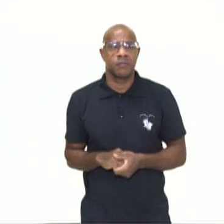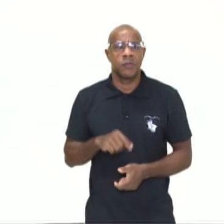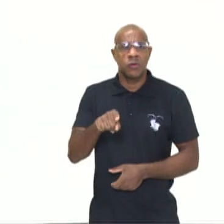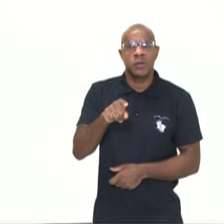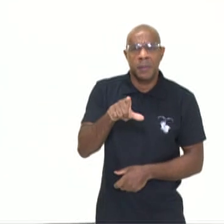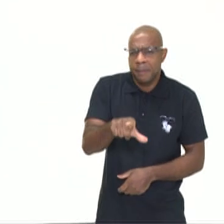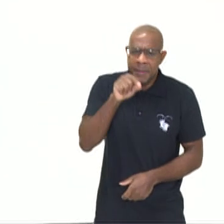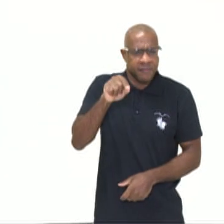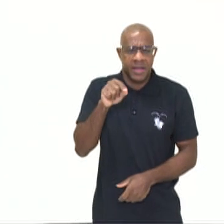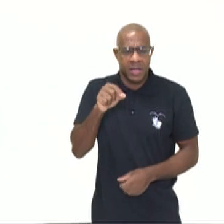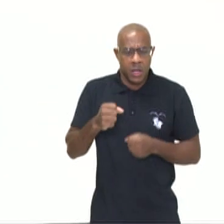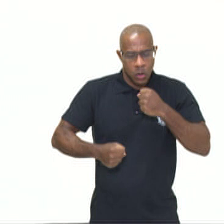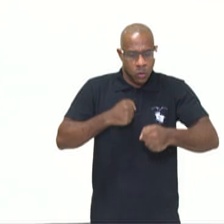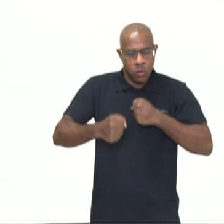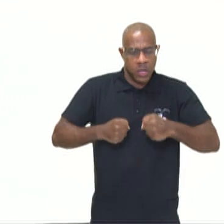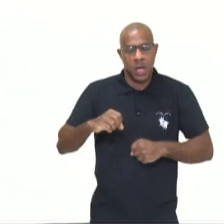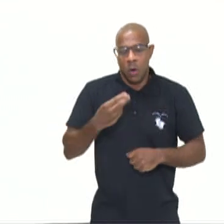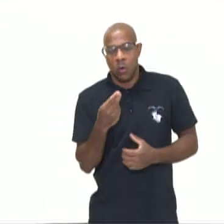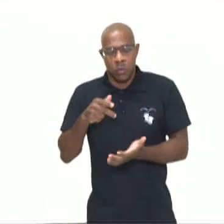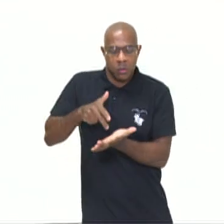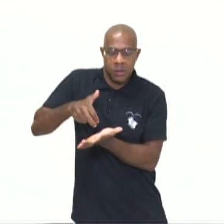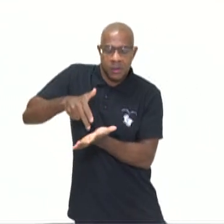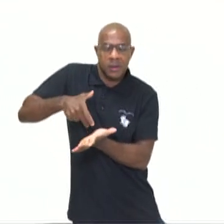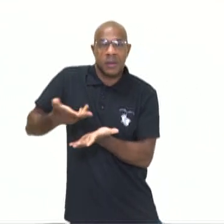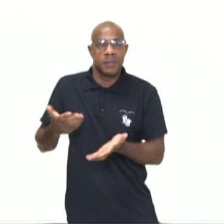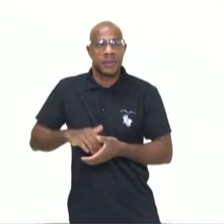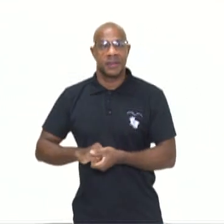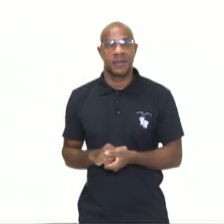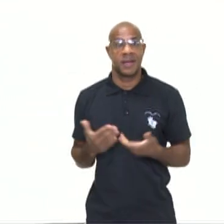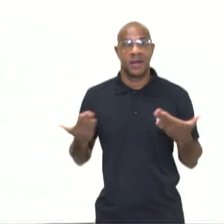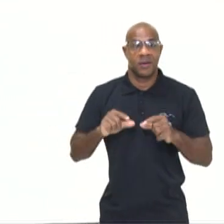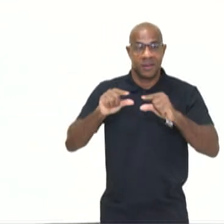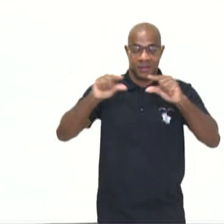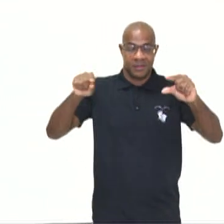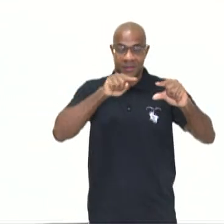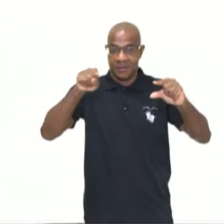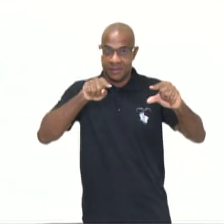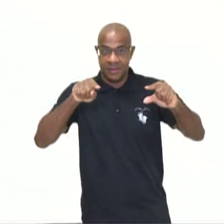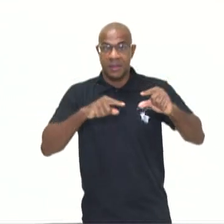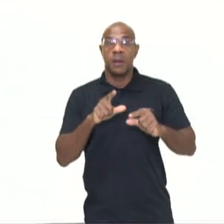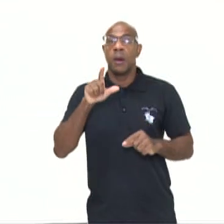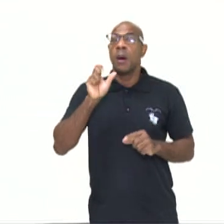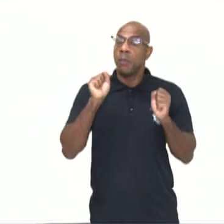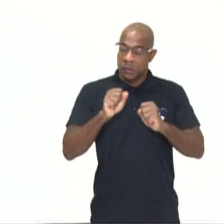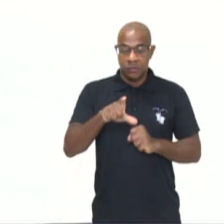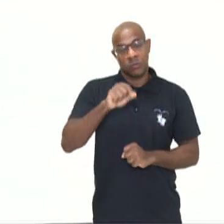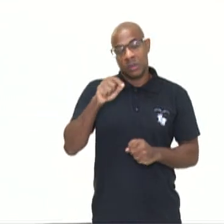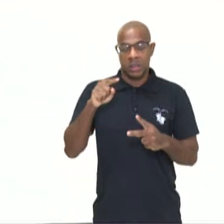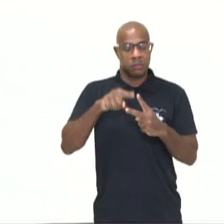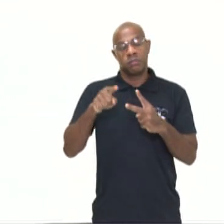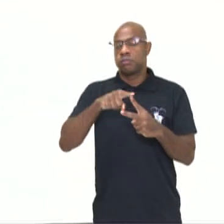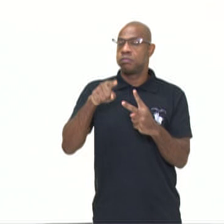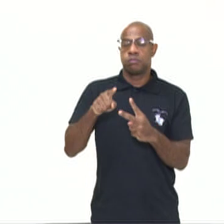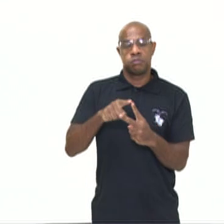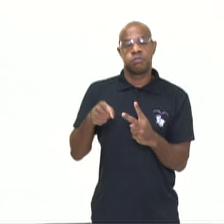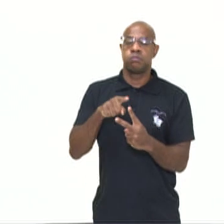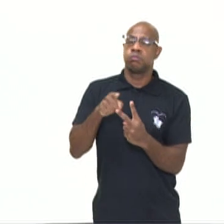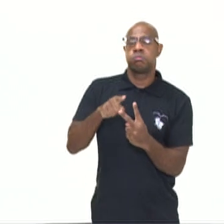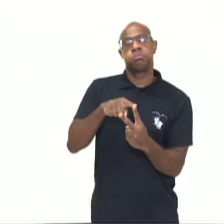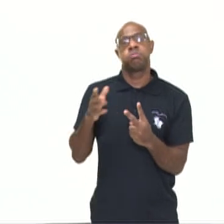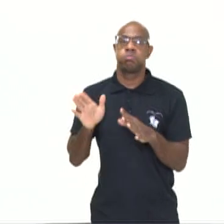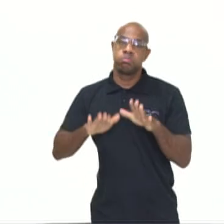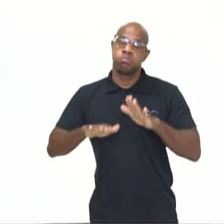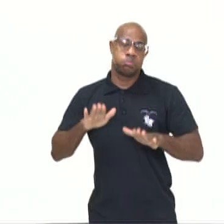Você prefere correr ou caminhar? Considerando o texto, podemos escolher uma das duas atividades baseadas na